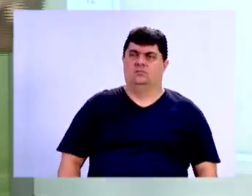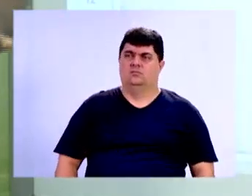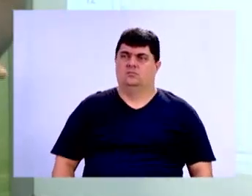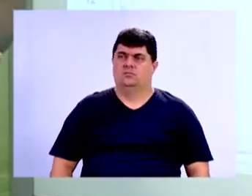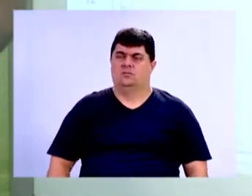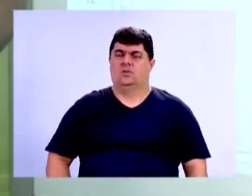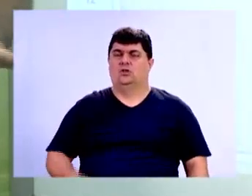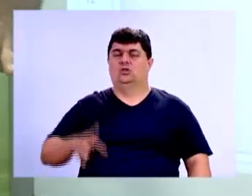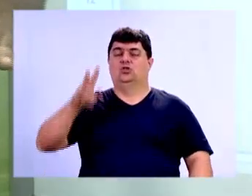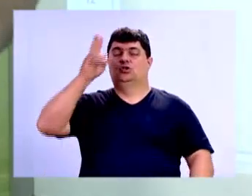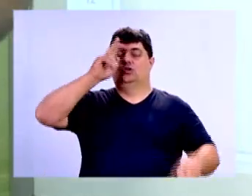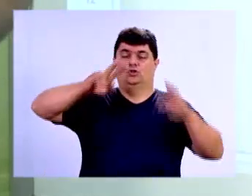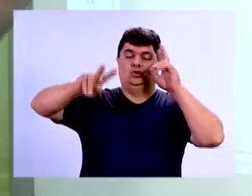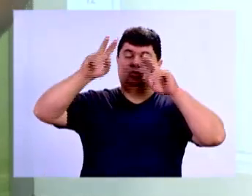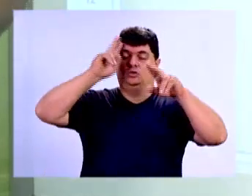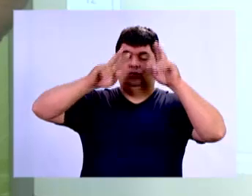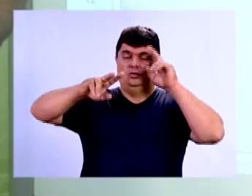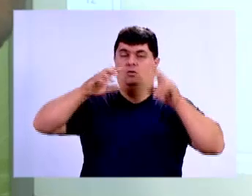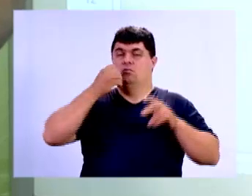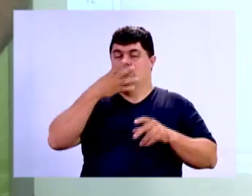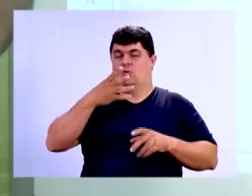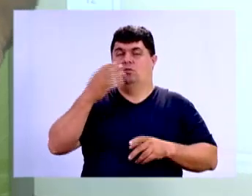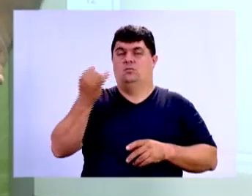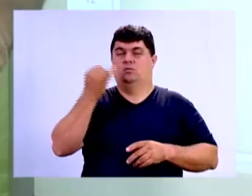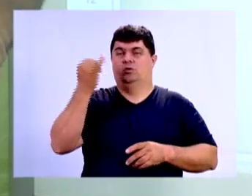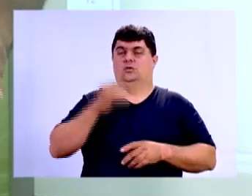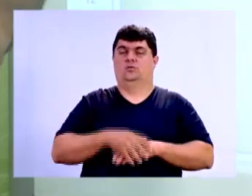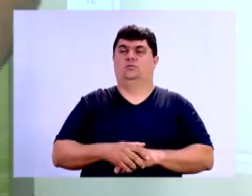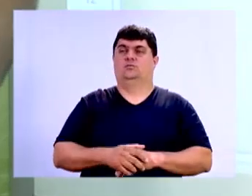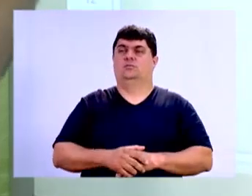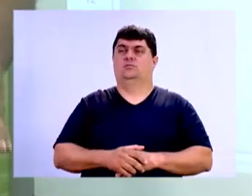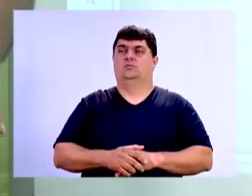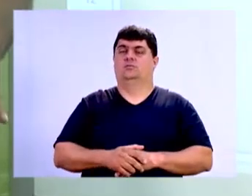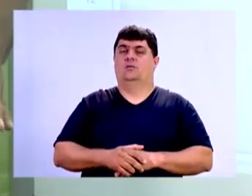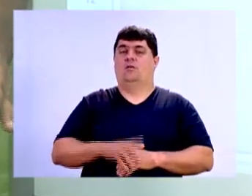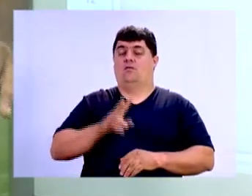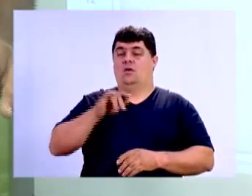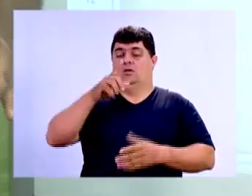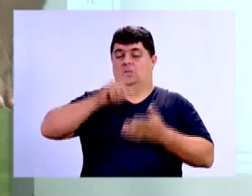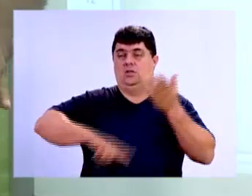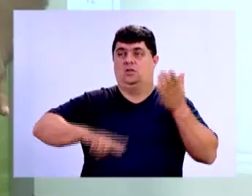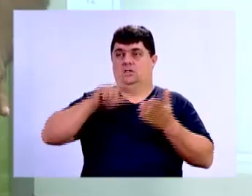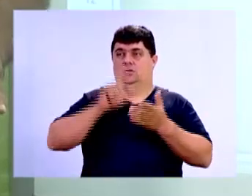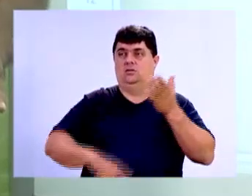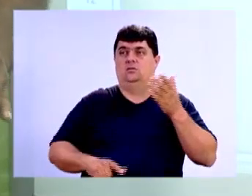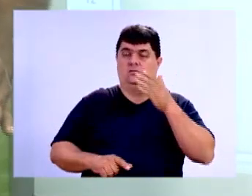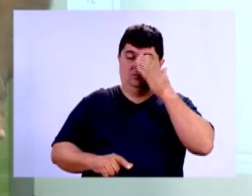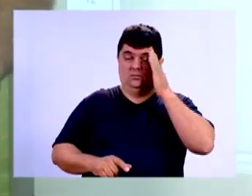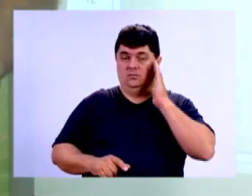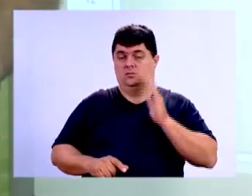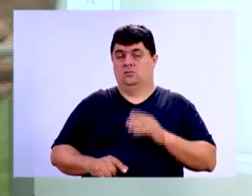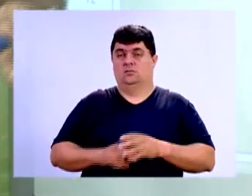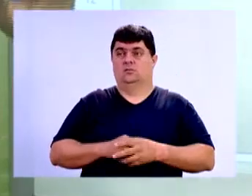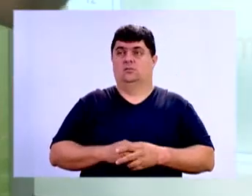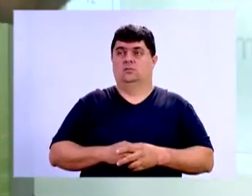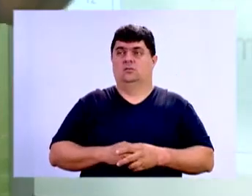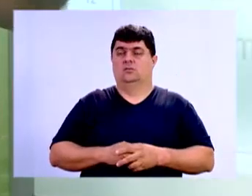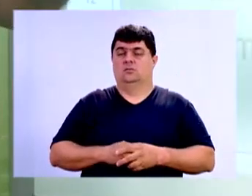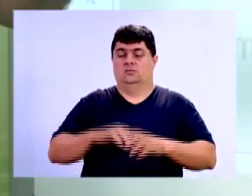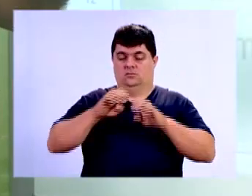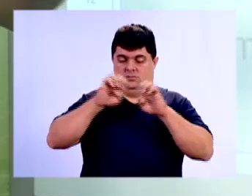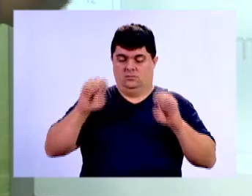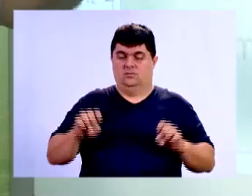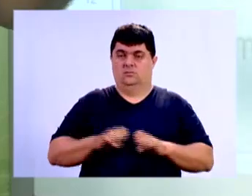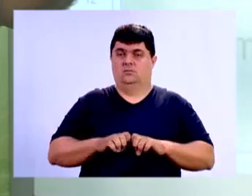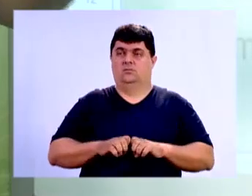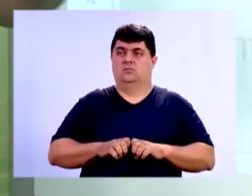um flashback aí. Sempre é bom fazer um flashback. A gente vai trabalhar com listas, né? Listas é a estrutura,